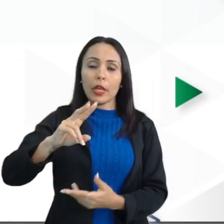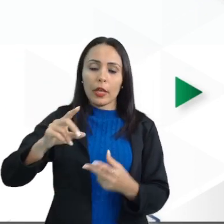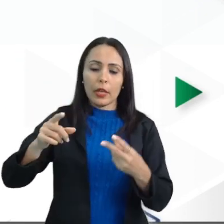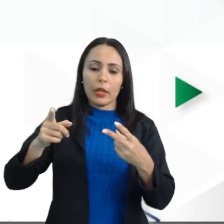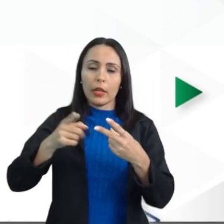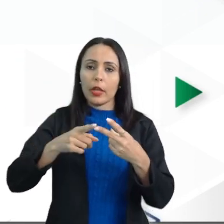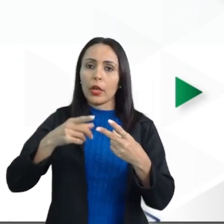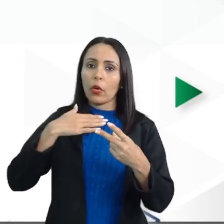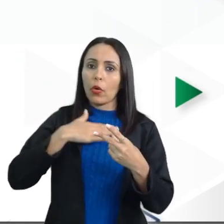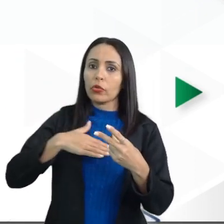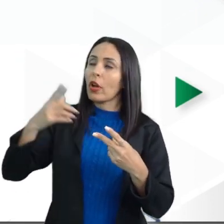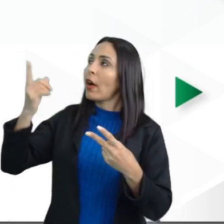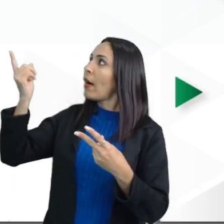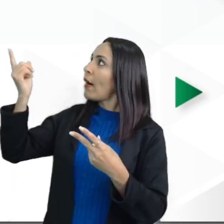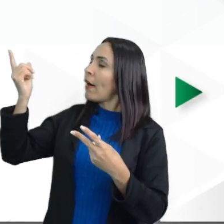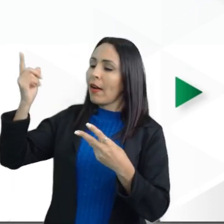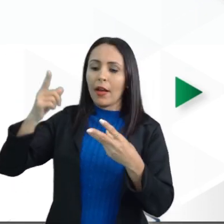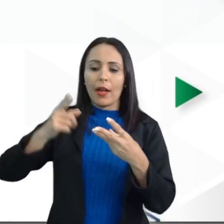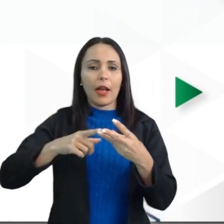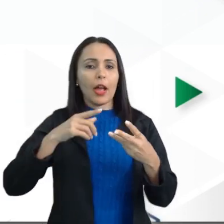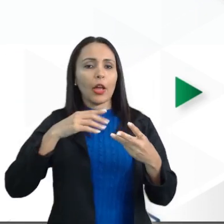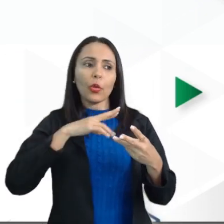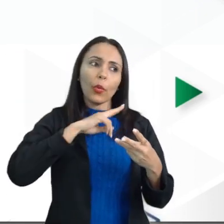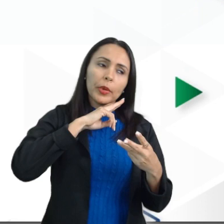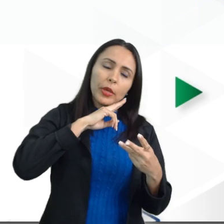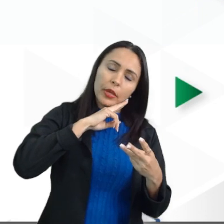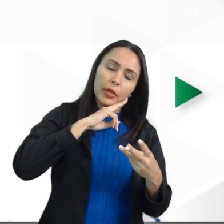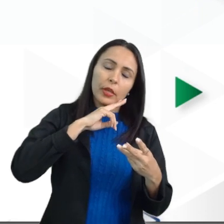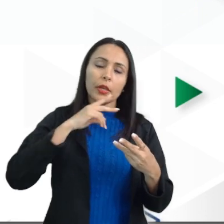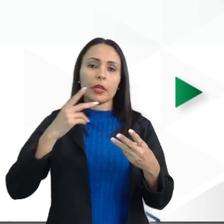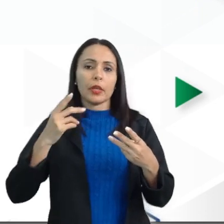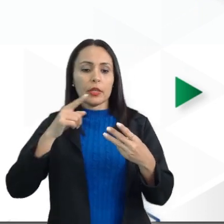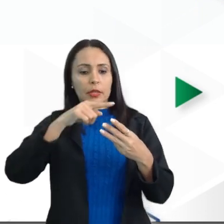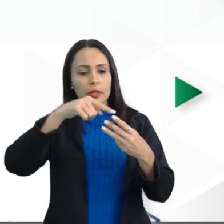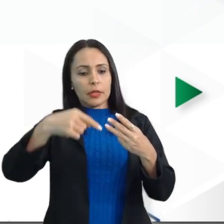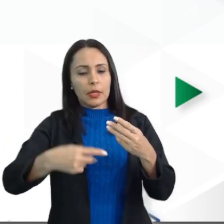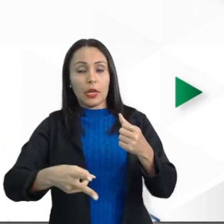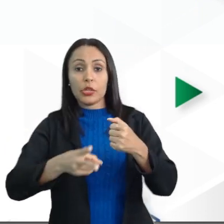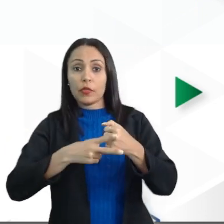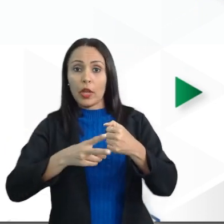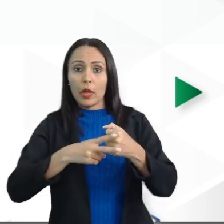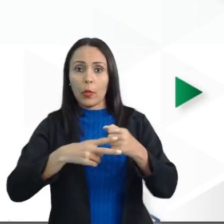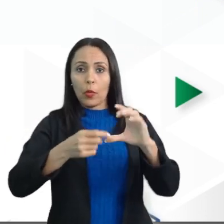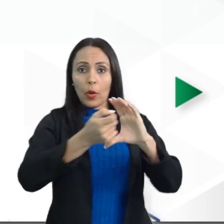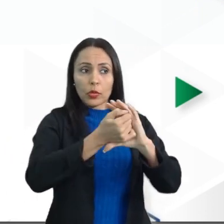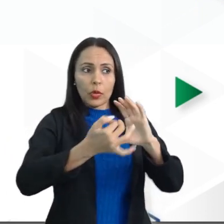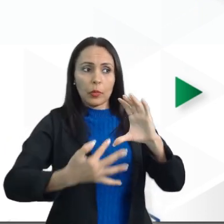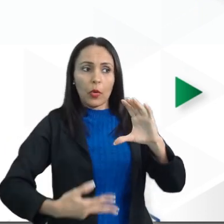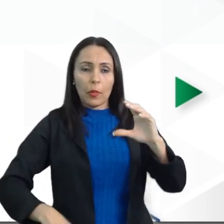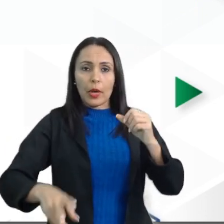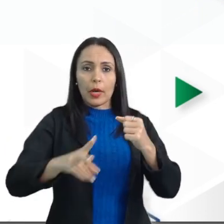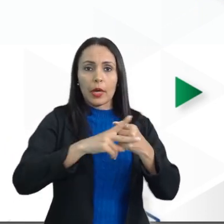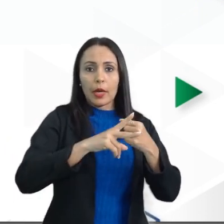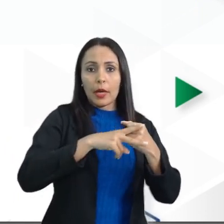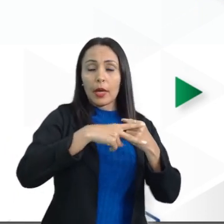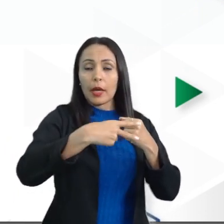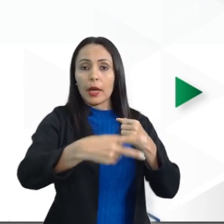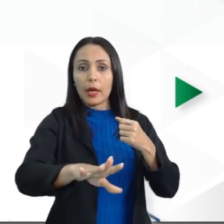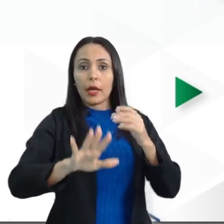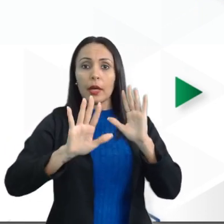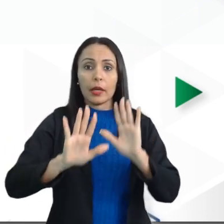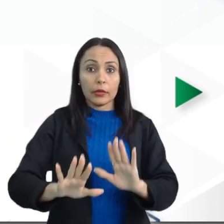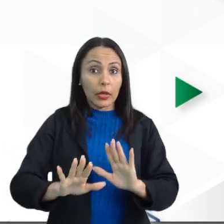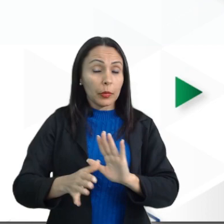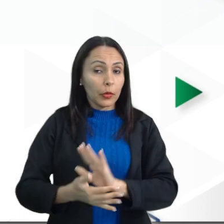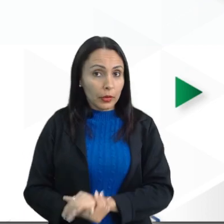dormir. 3 verbos, cada qual com a sua característica, transitividade, aliás,